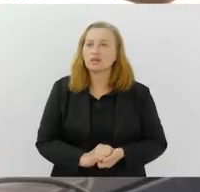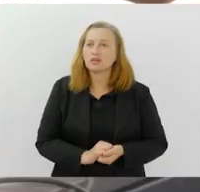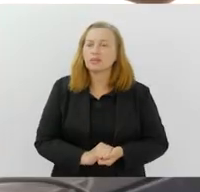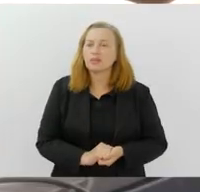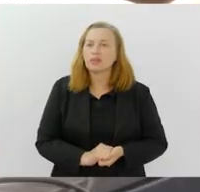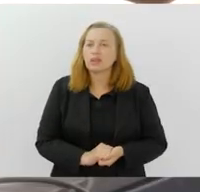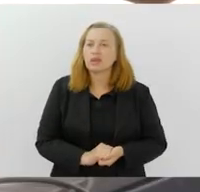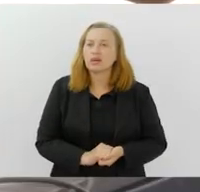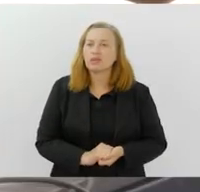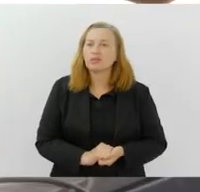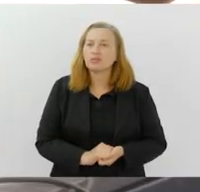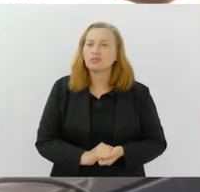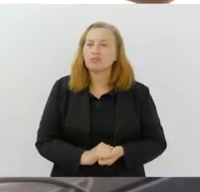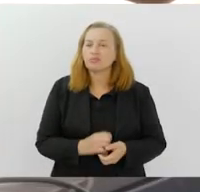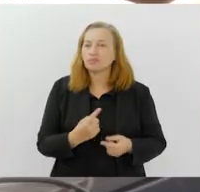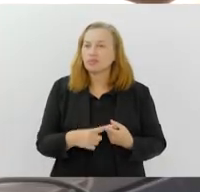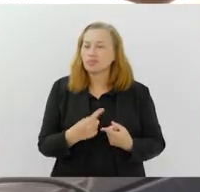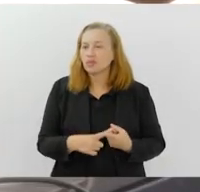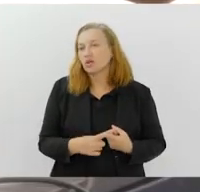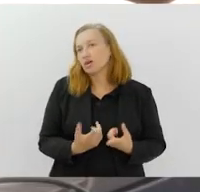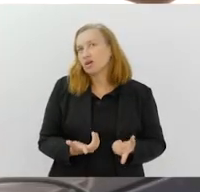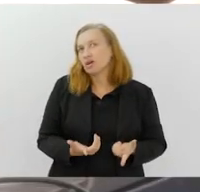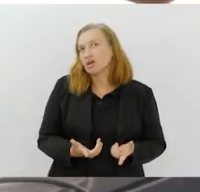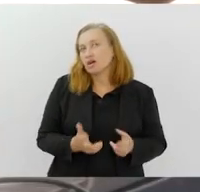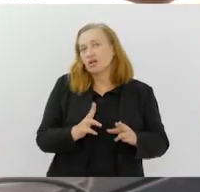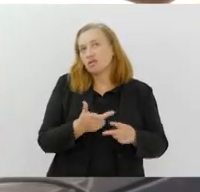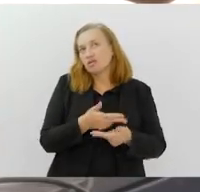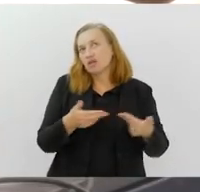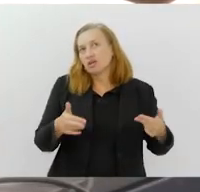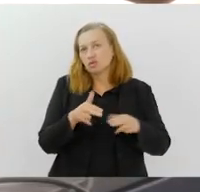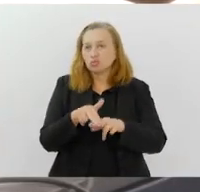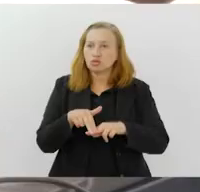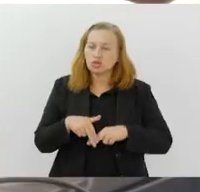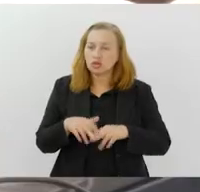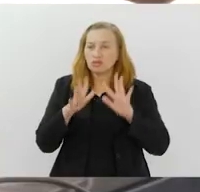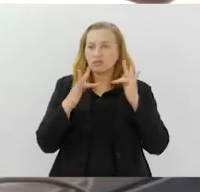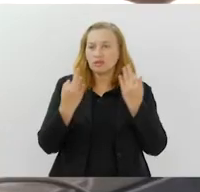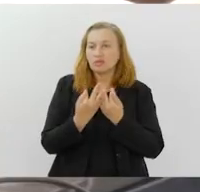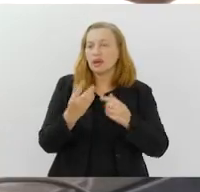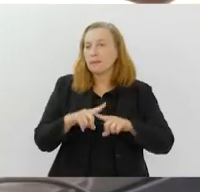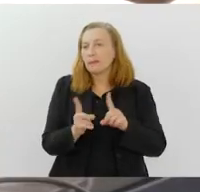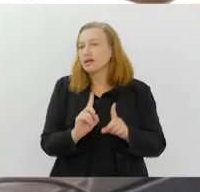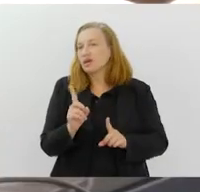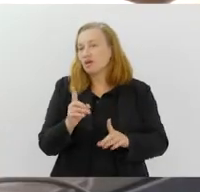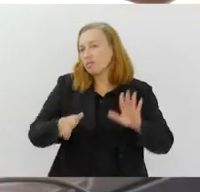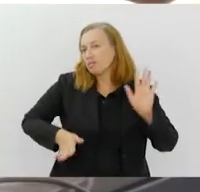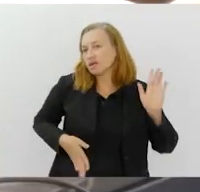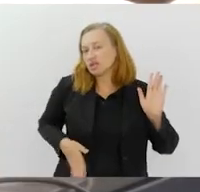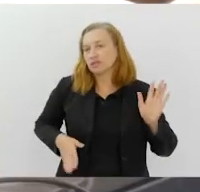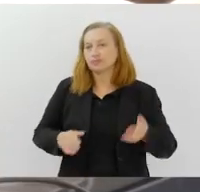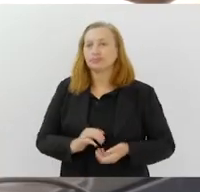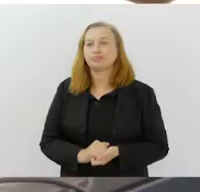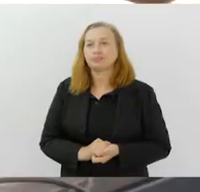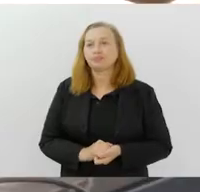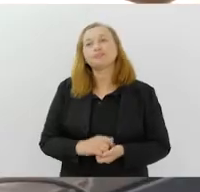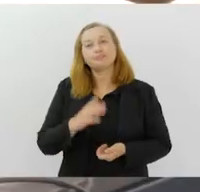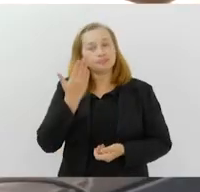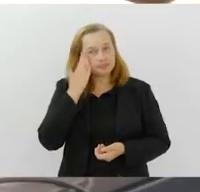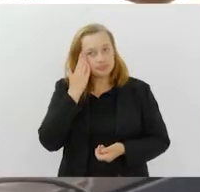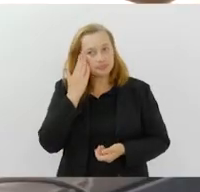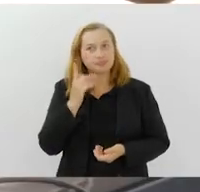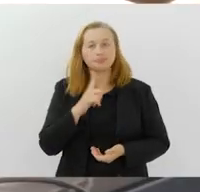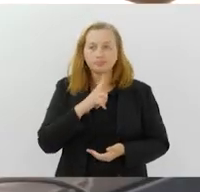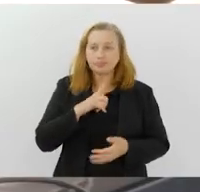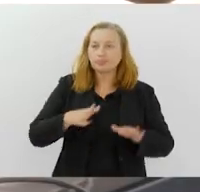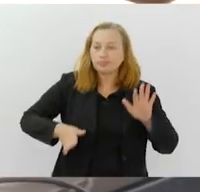educacional por questões de família por várias outras questões mas não são marginais a gente entende que existem